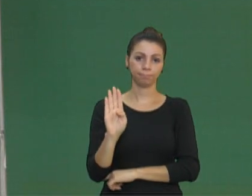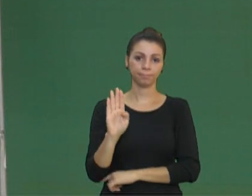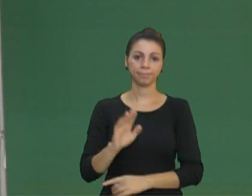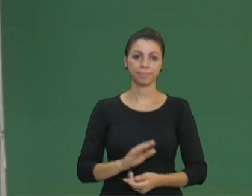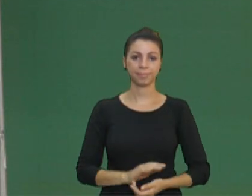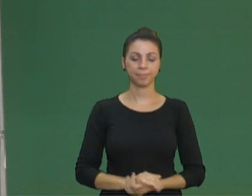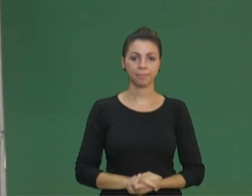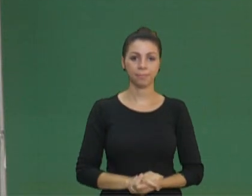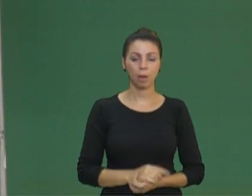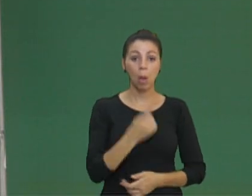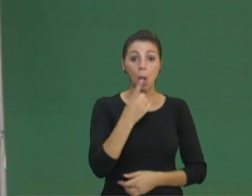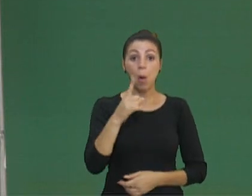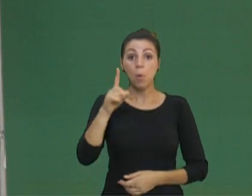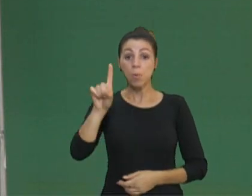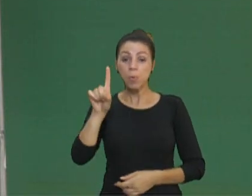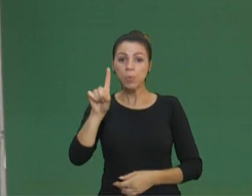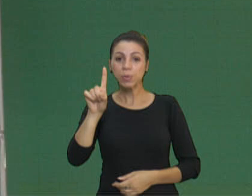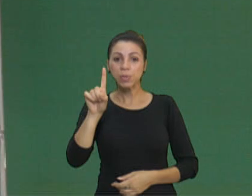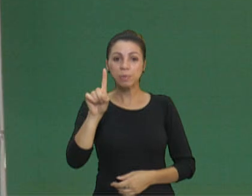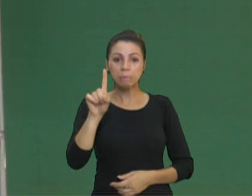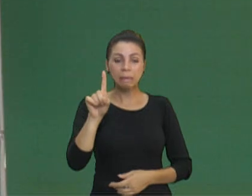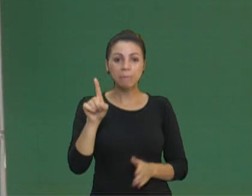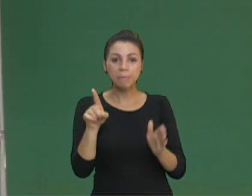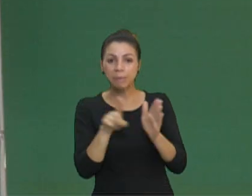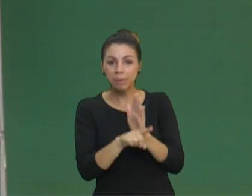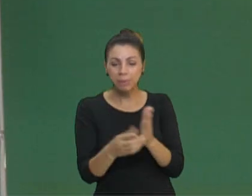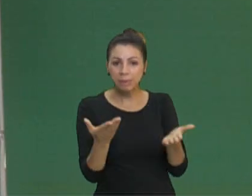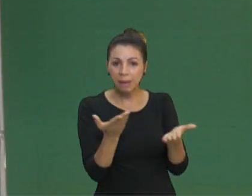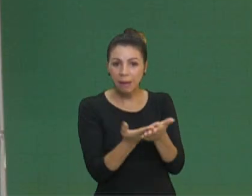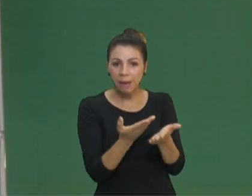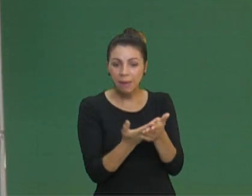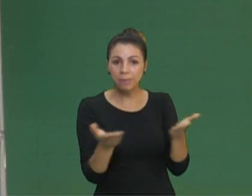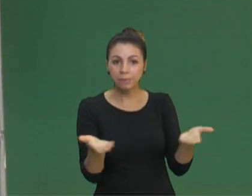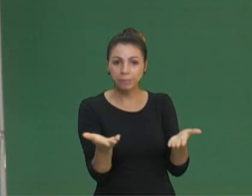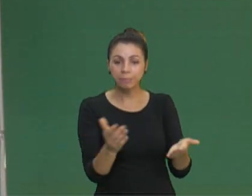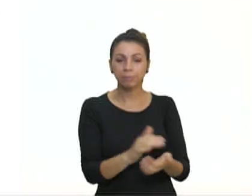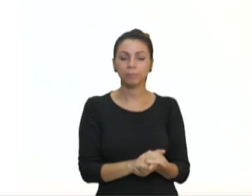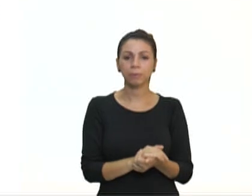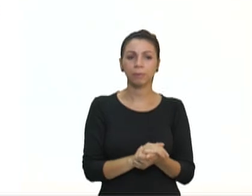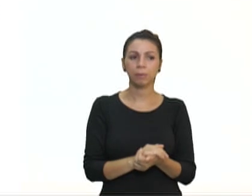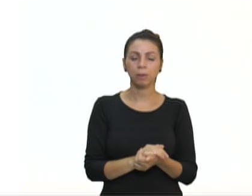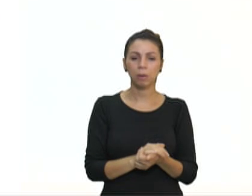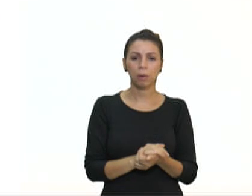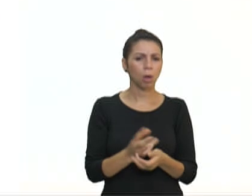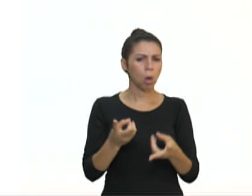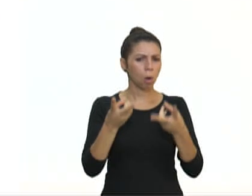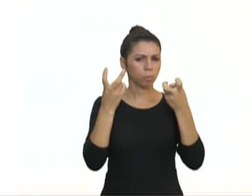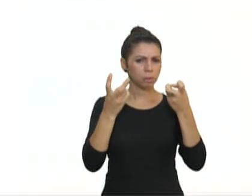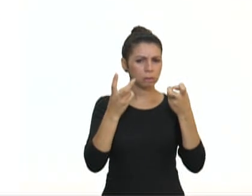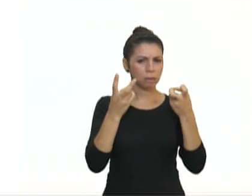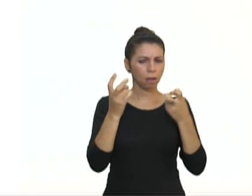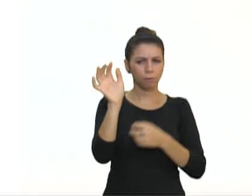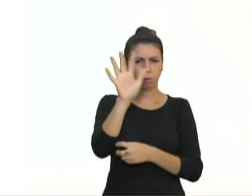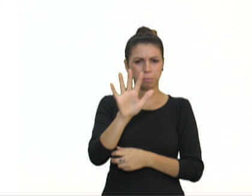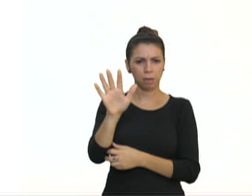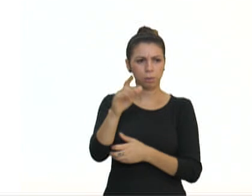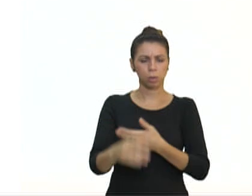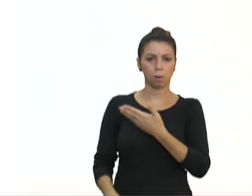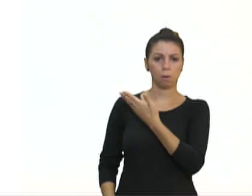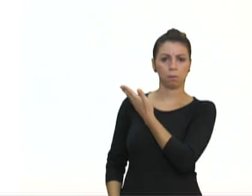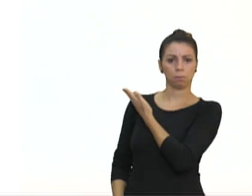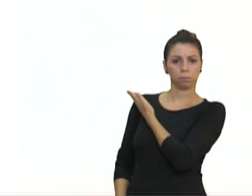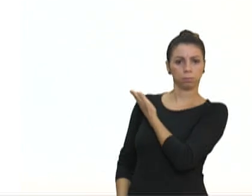Vamos para a última da aula de hoje. Observe a imagem. Olha com atenção essa imagem aqui.